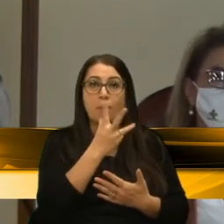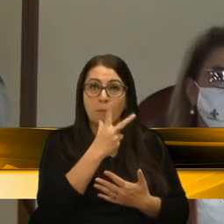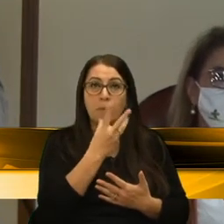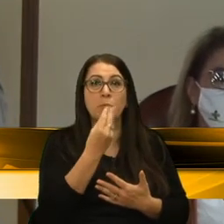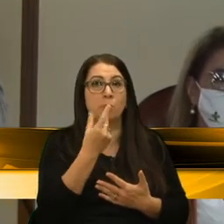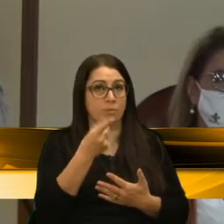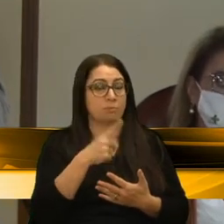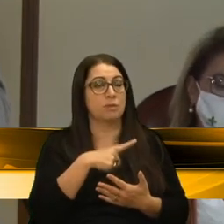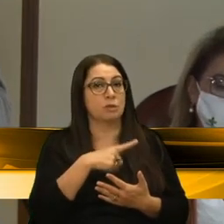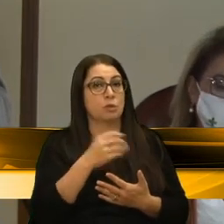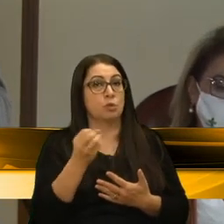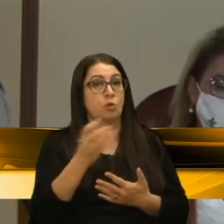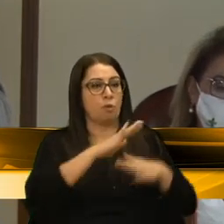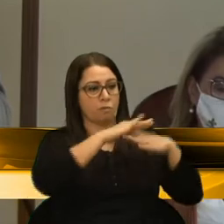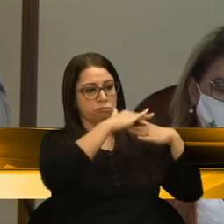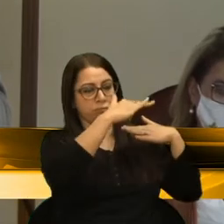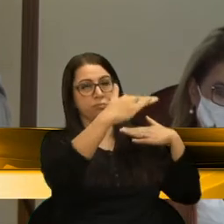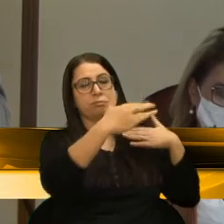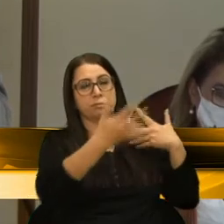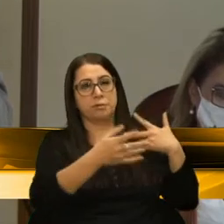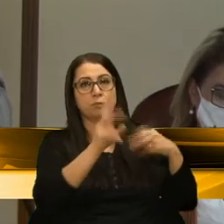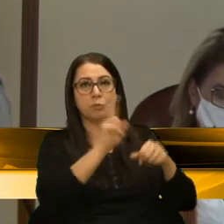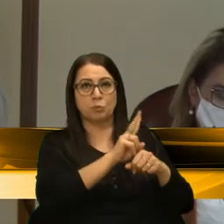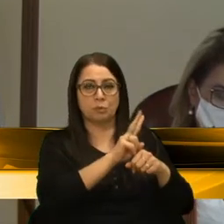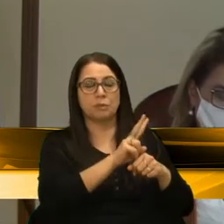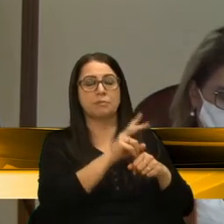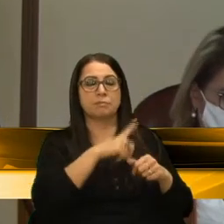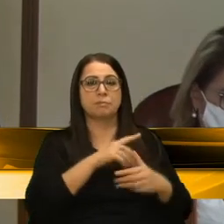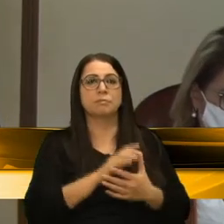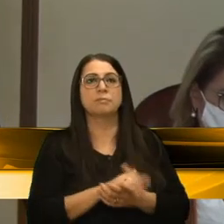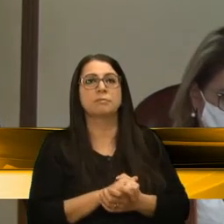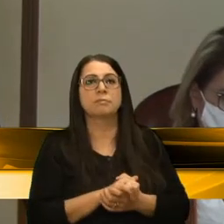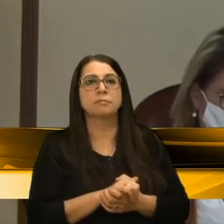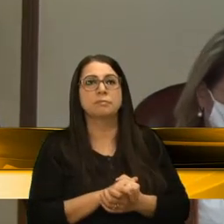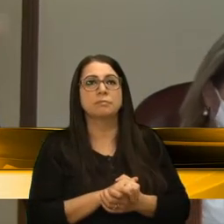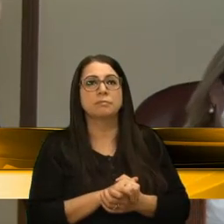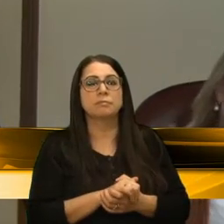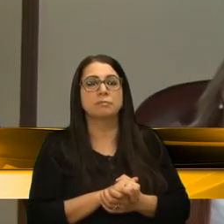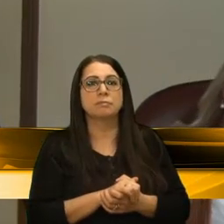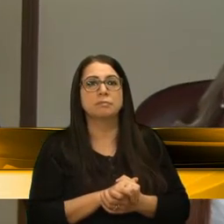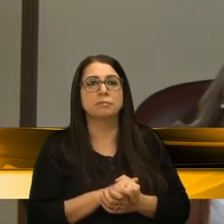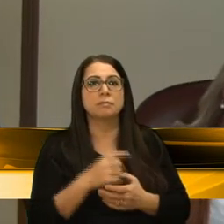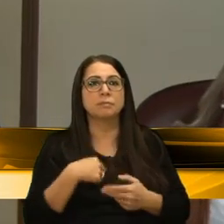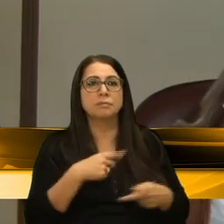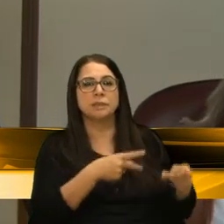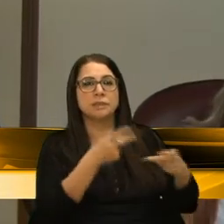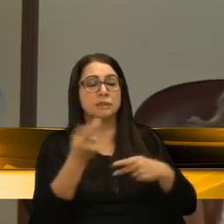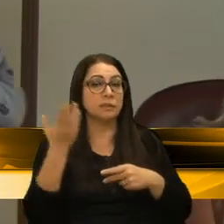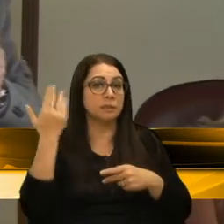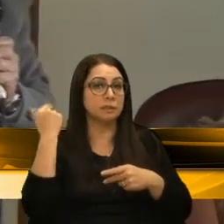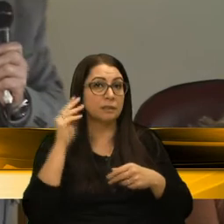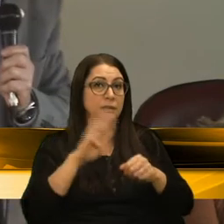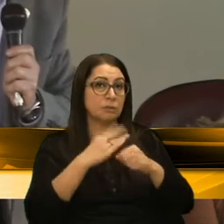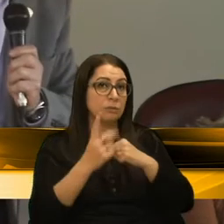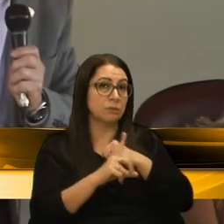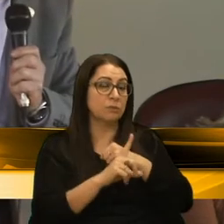ter nova cobertura. Então, vamos preservar aquilo que tem. Eu estive visitando, na época, um